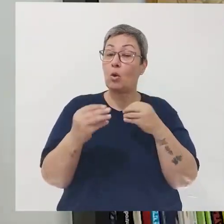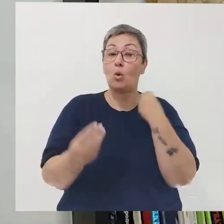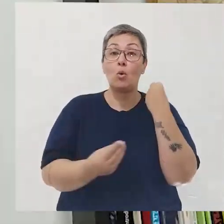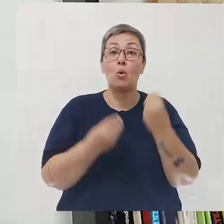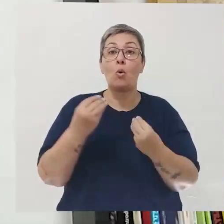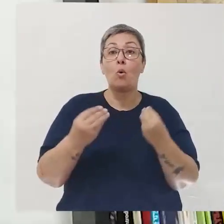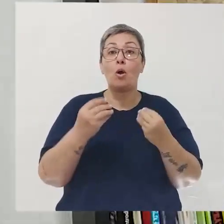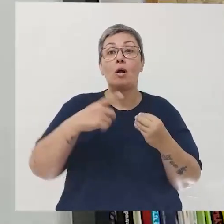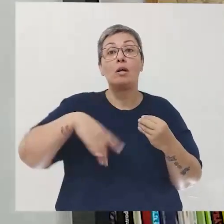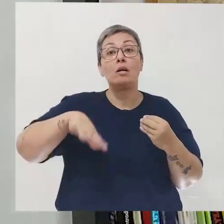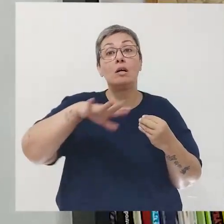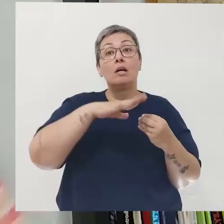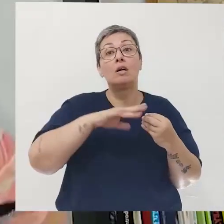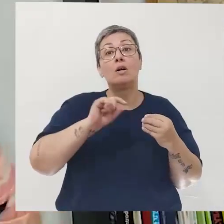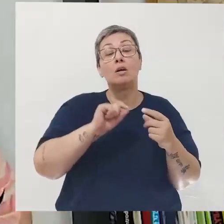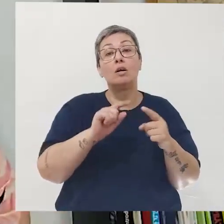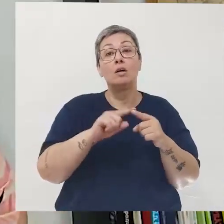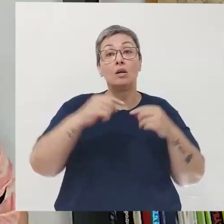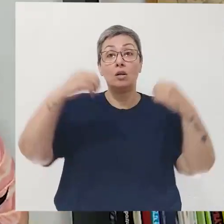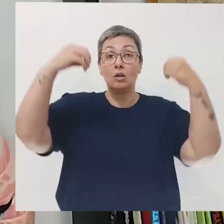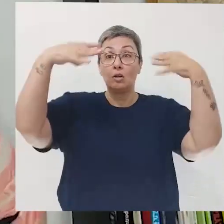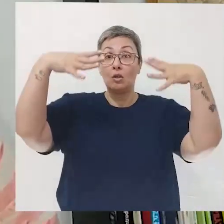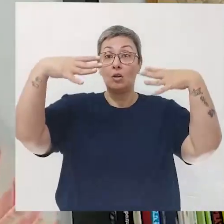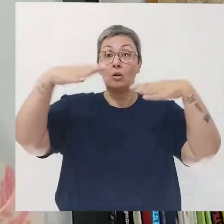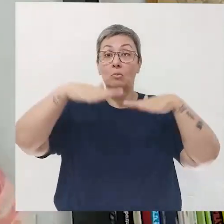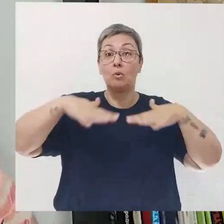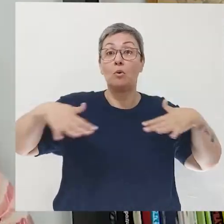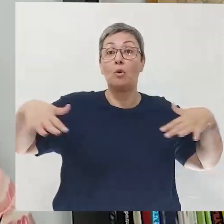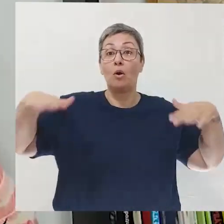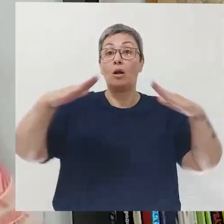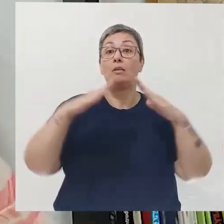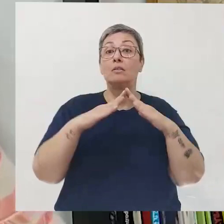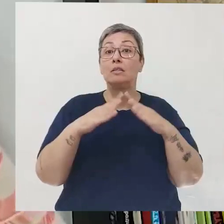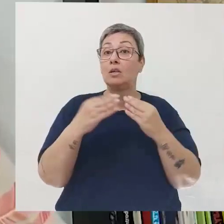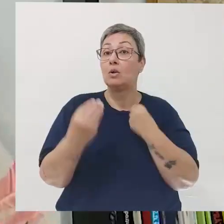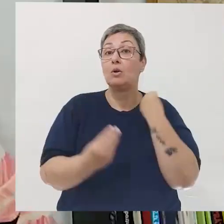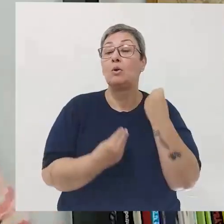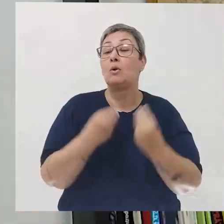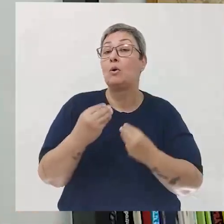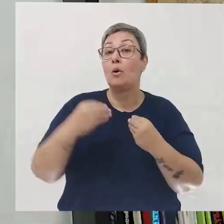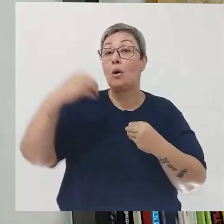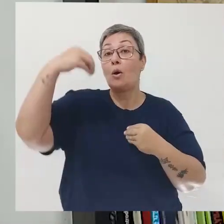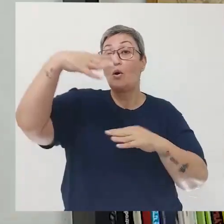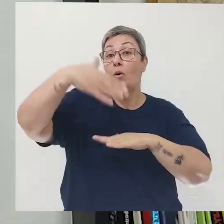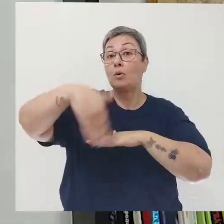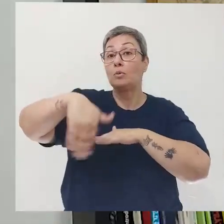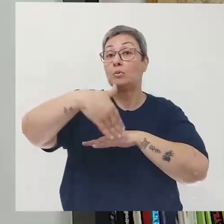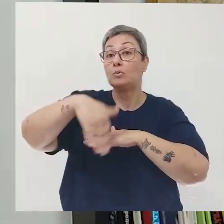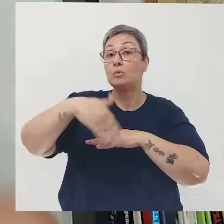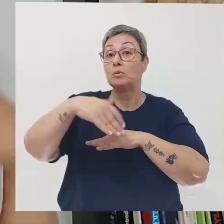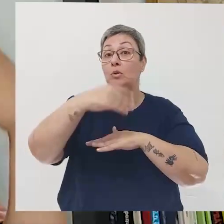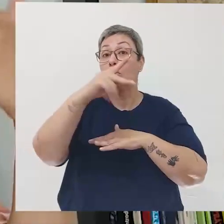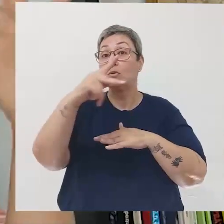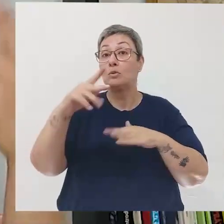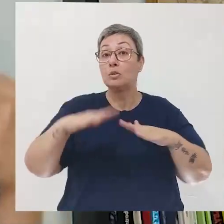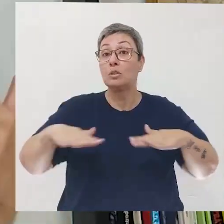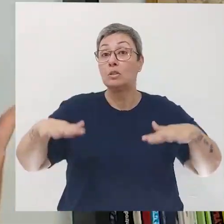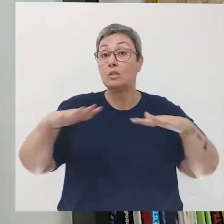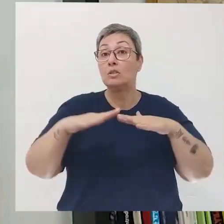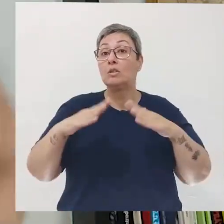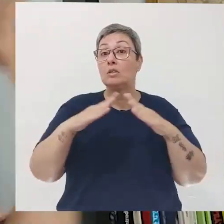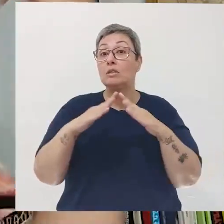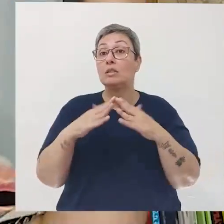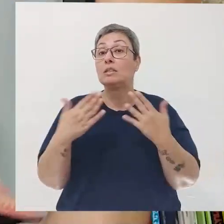elétrica, como é que está a iluminação aí no seu entorno? Como que está a iluminação aí nas ruas, né? No